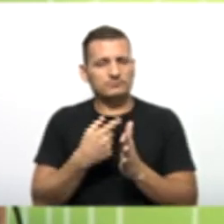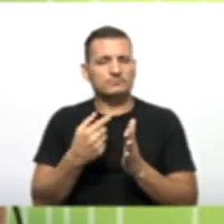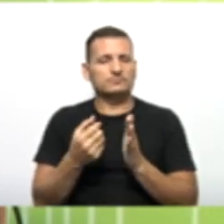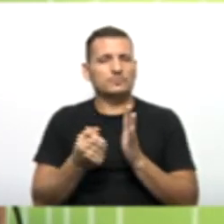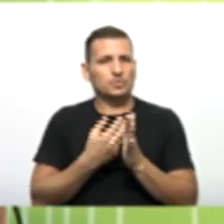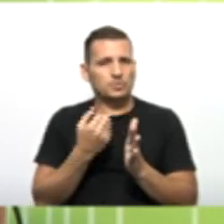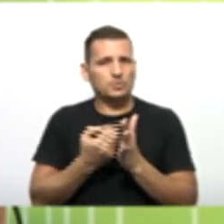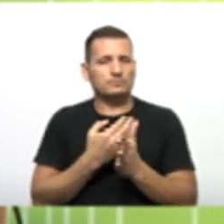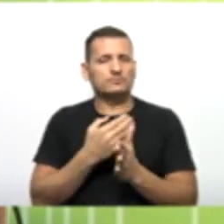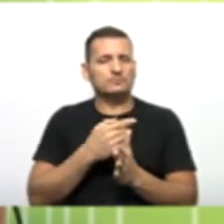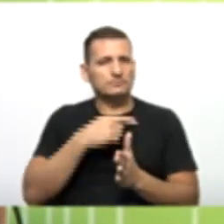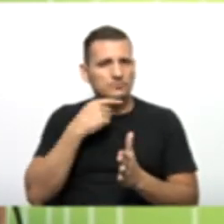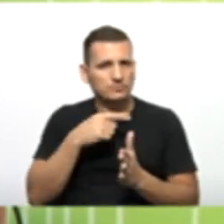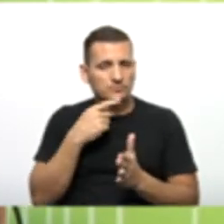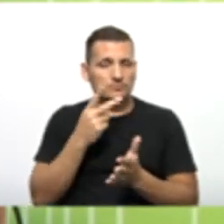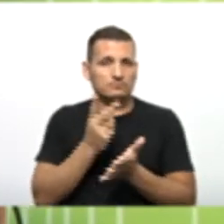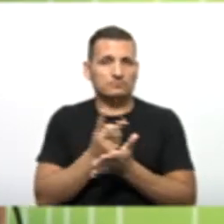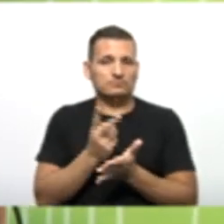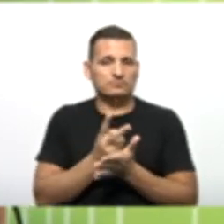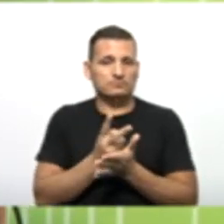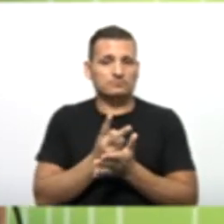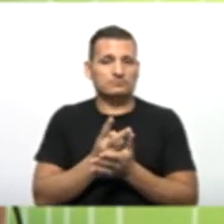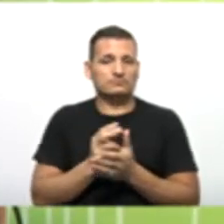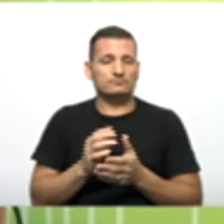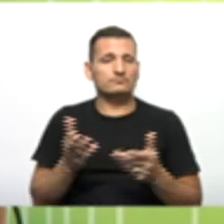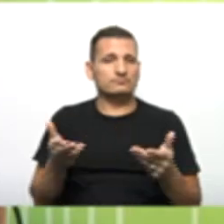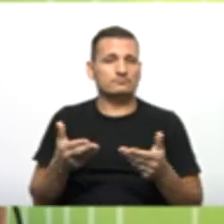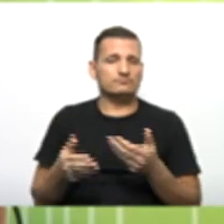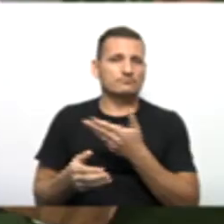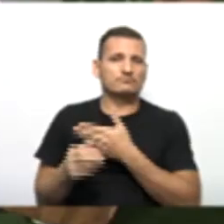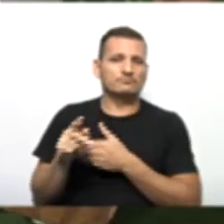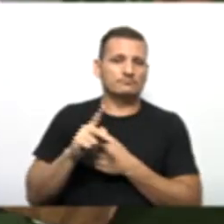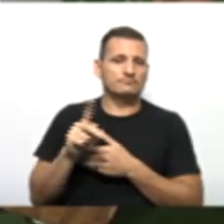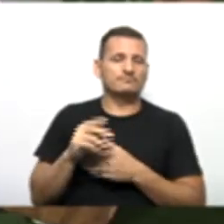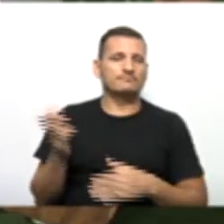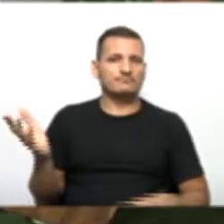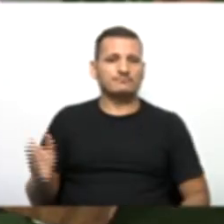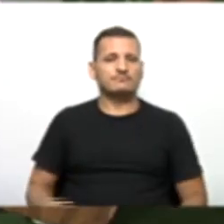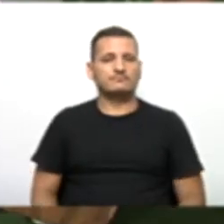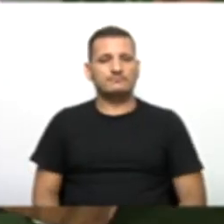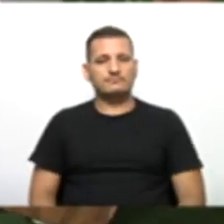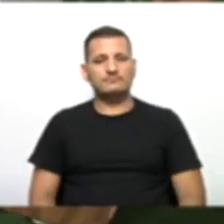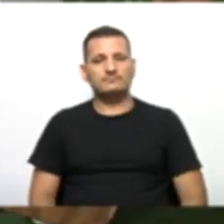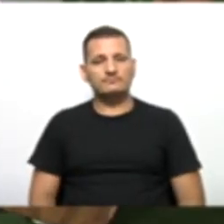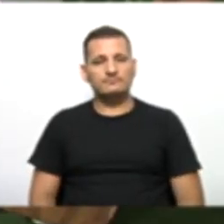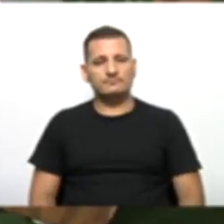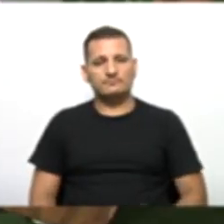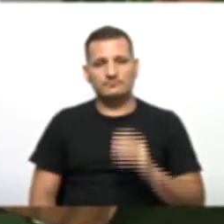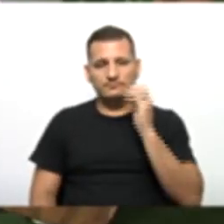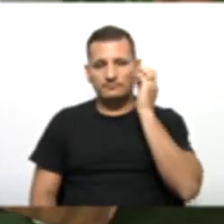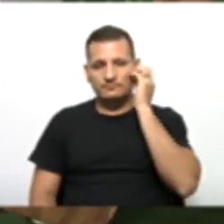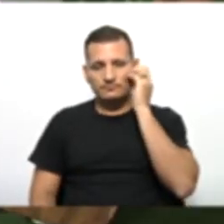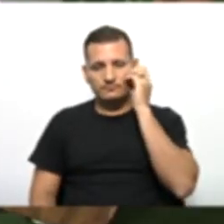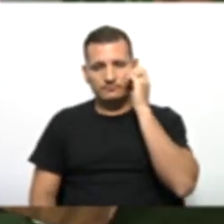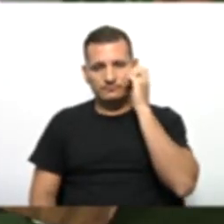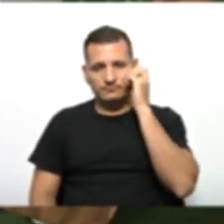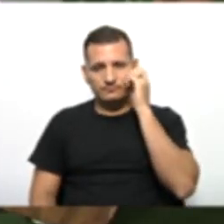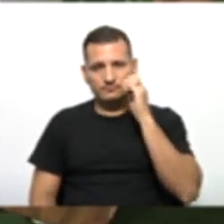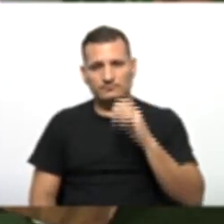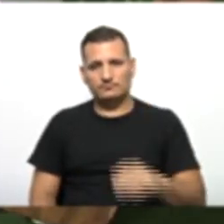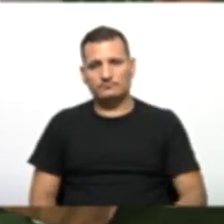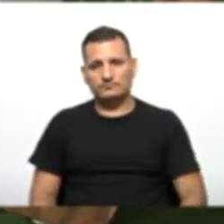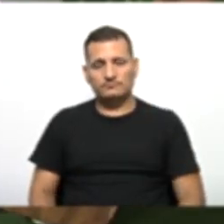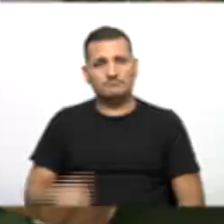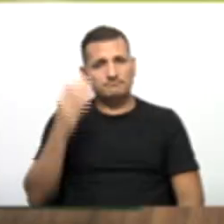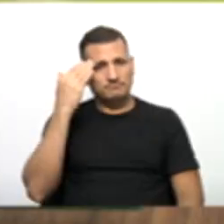suas dúvidas, tá? E vou abrir aqui o espaço para o professor Ademar para suas considerações finais da aula de hoje. Agradecer